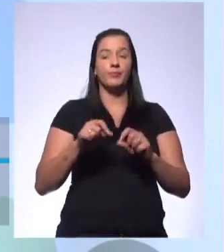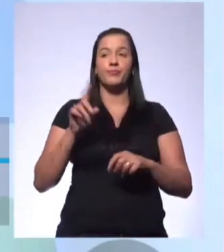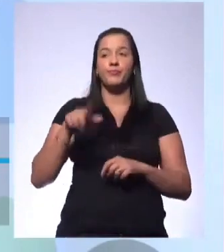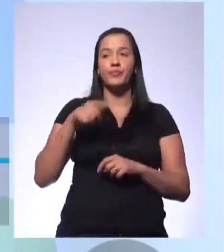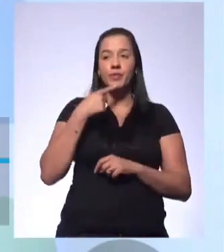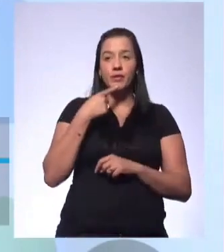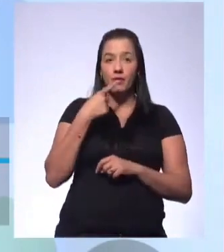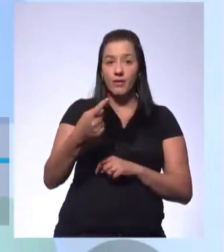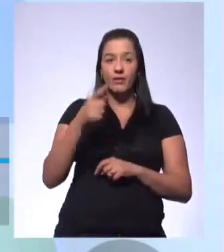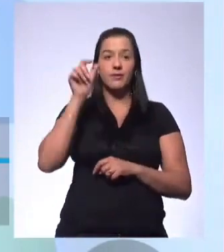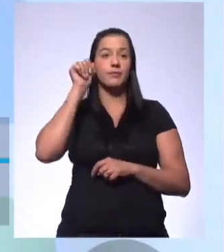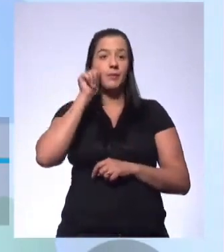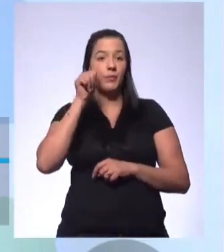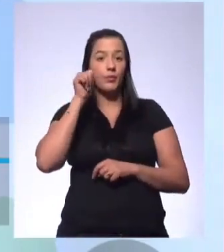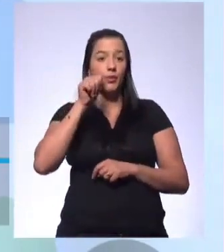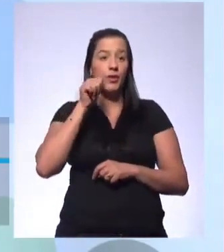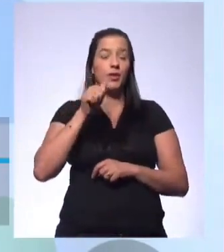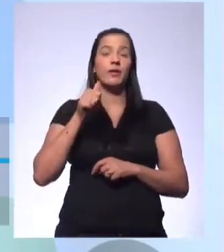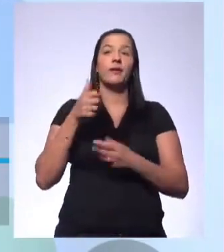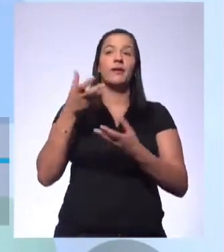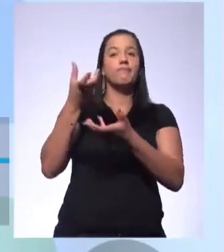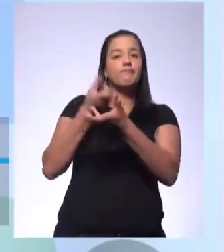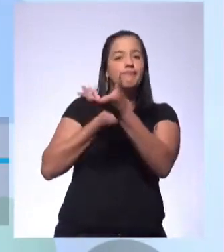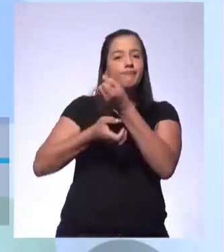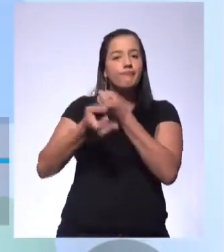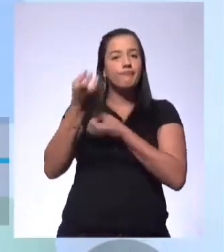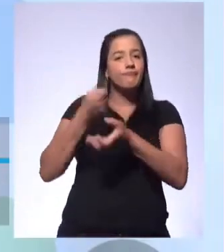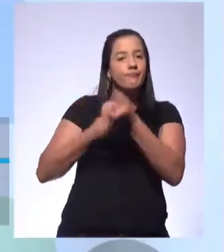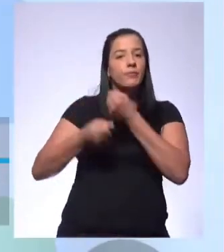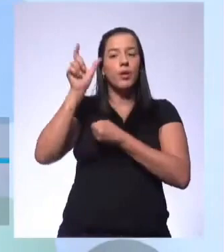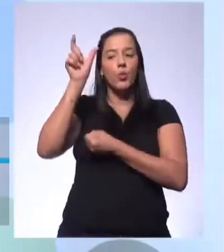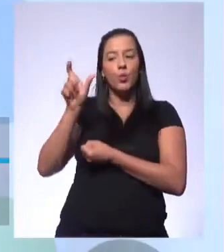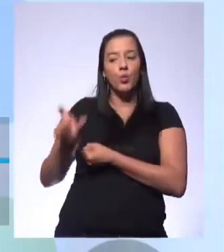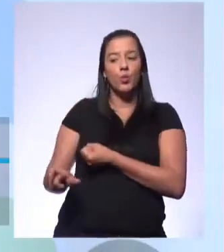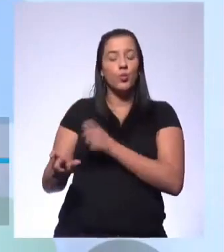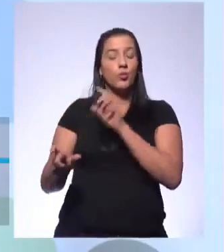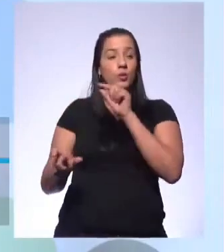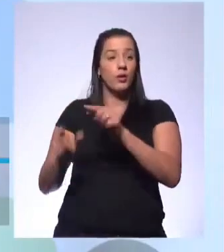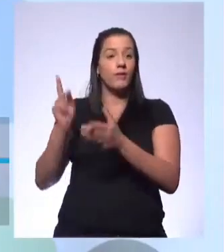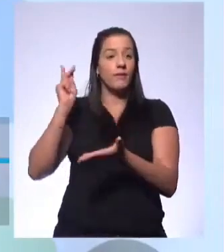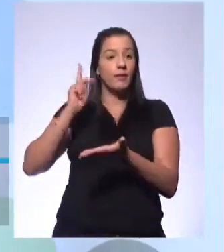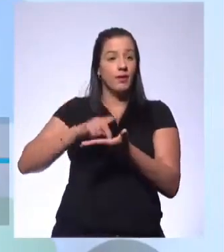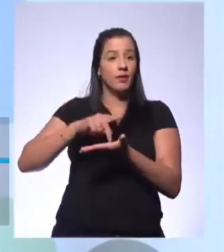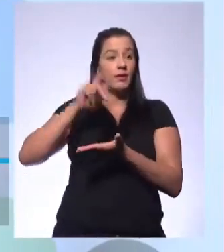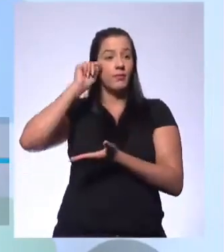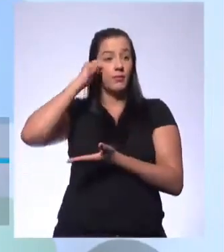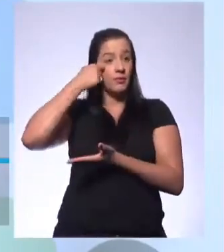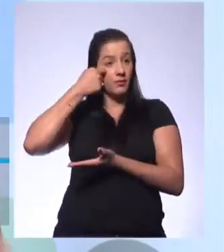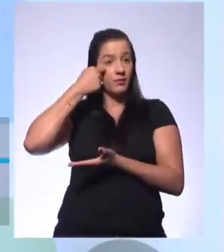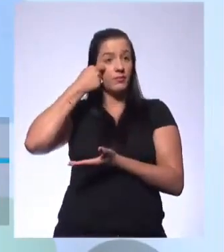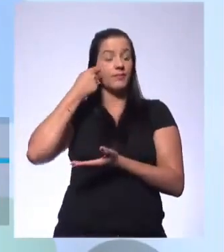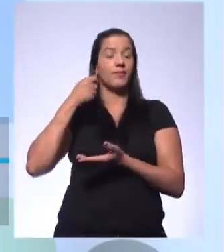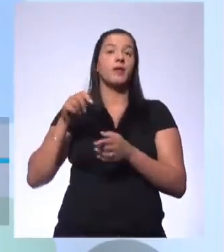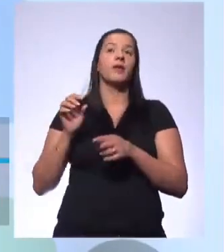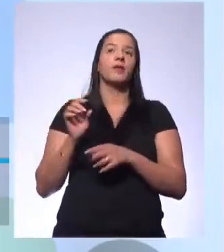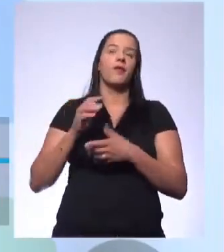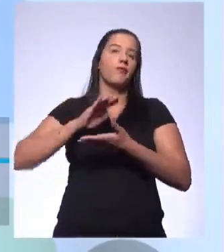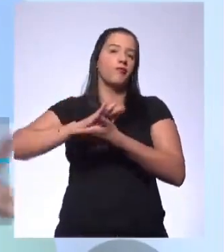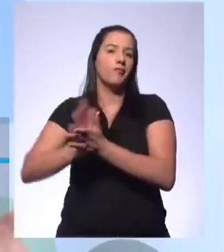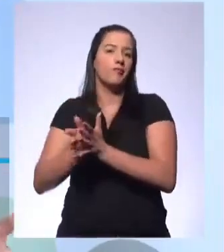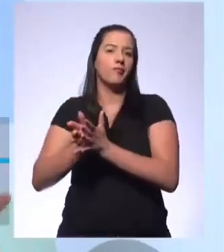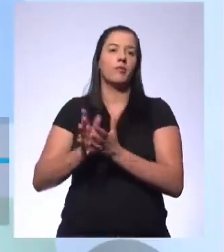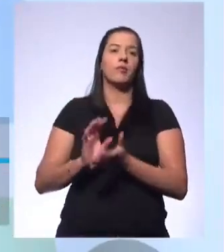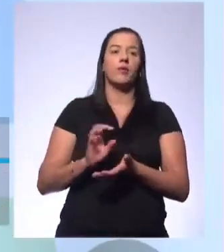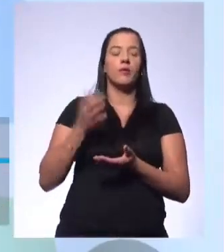falando ali da mulher, tentando trazer, resgatar, então, a imagem verdadeira da mulher negra e não